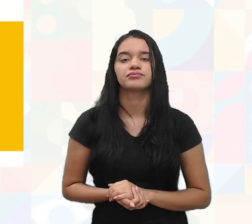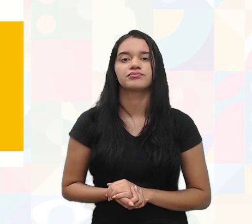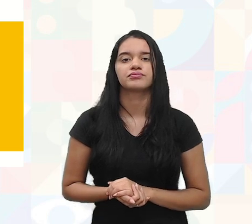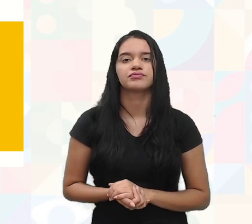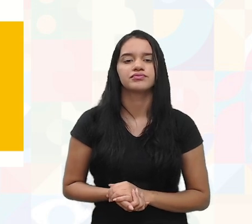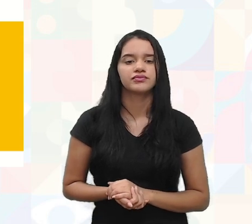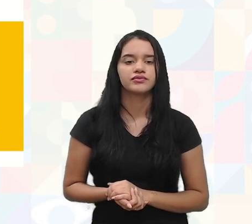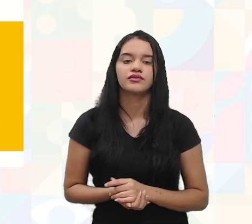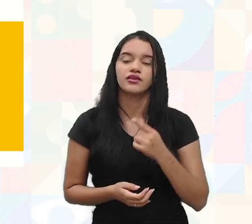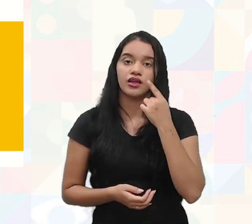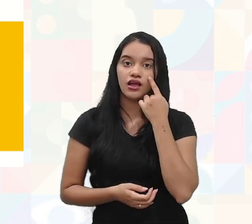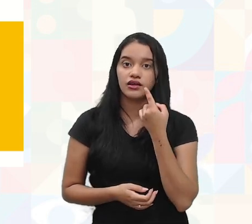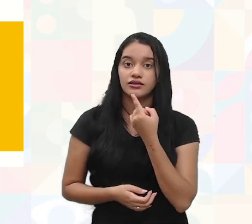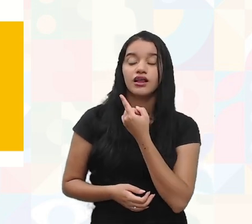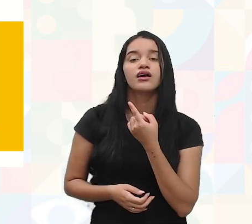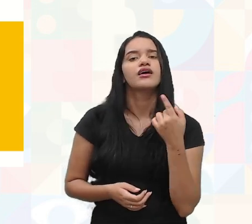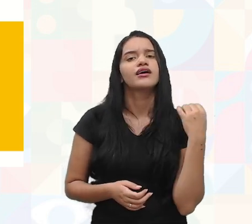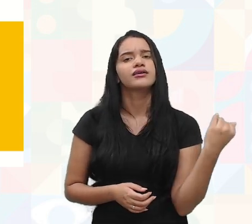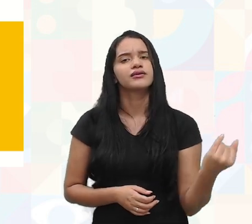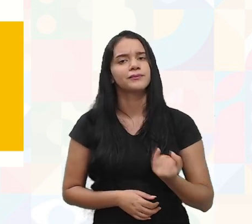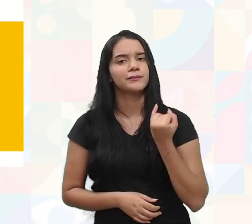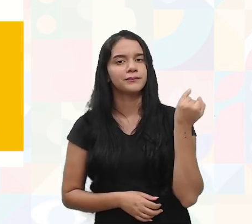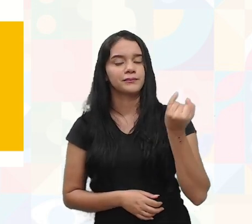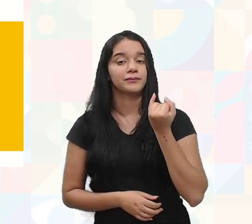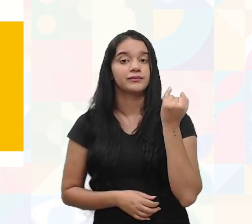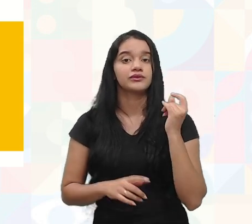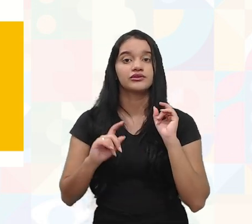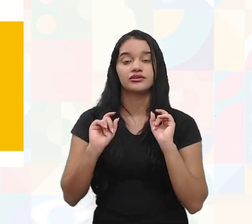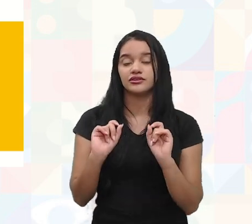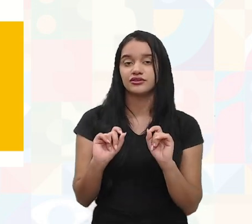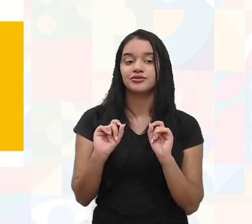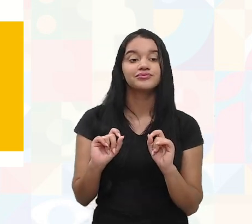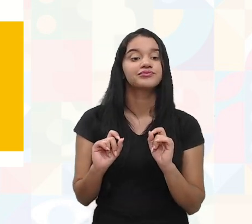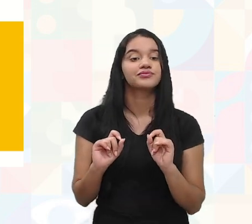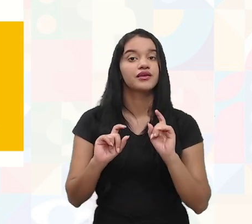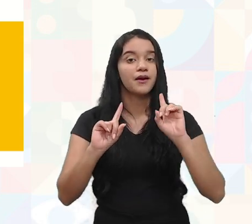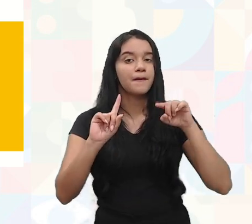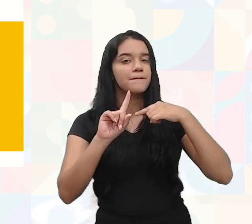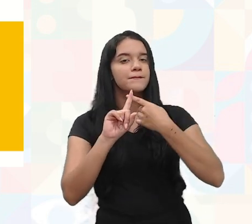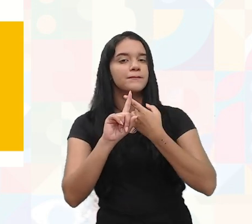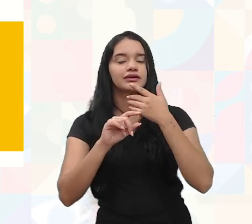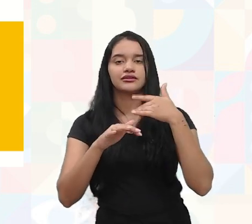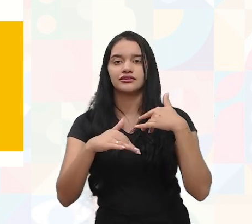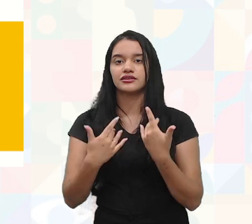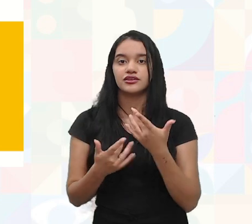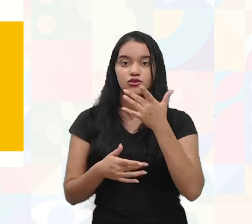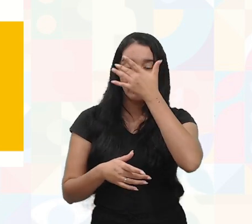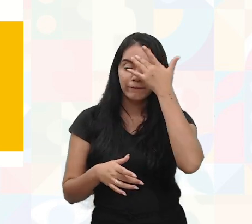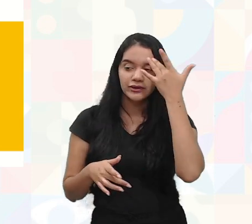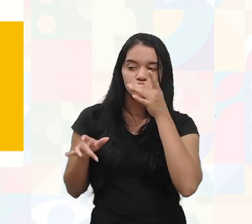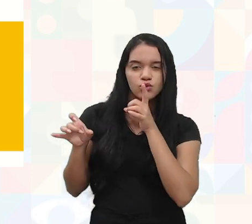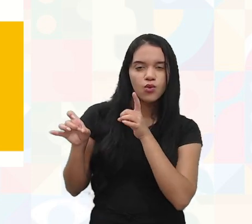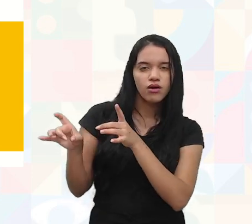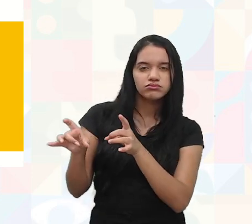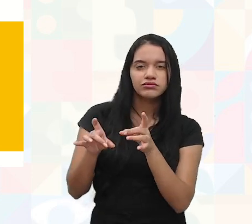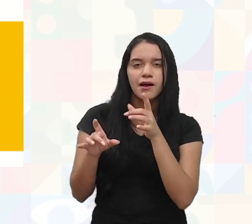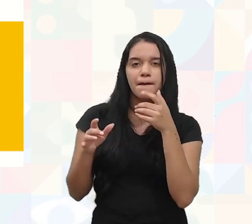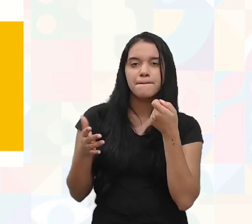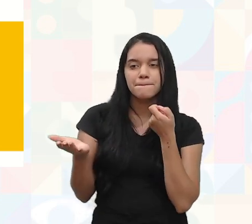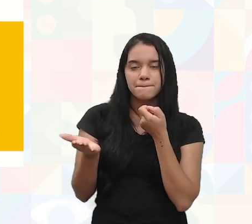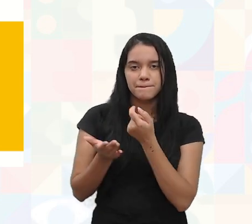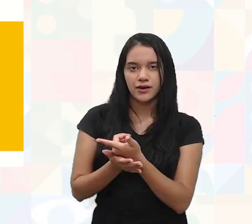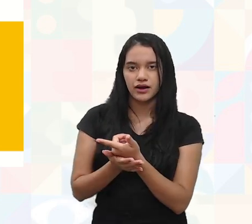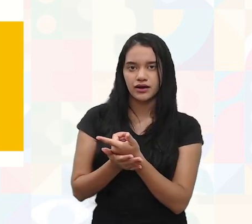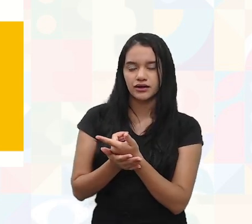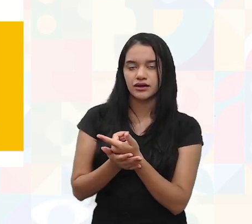Então, brand equity é a importância, né, a mais que um consumidor paga para obter a sua marca